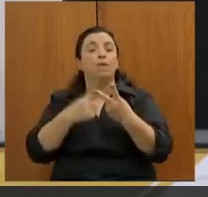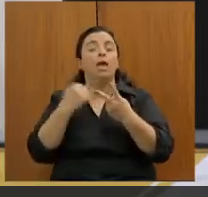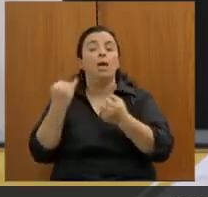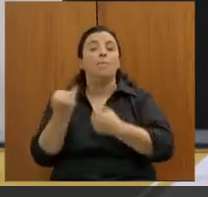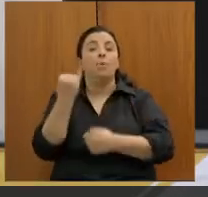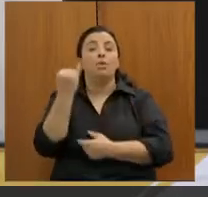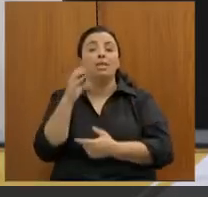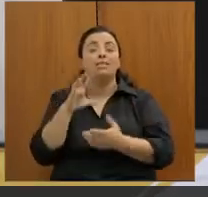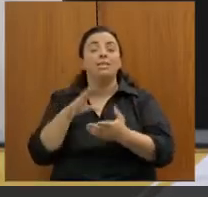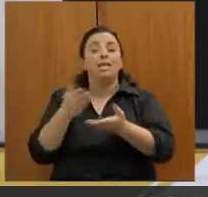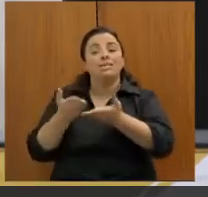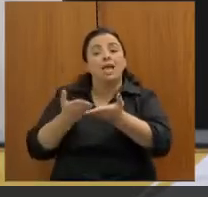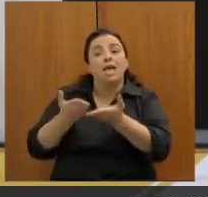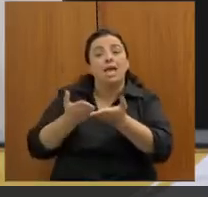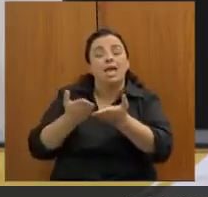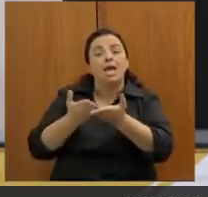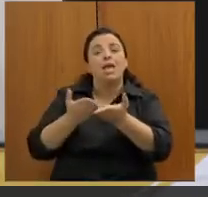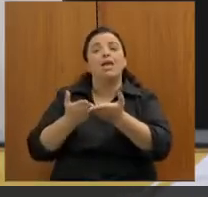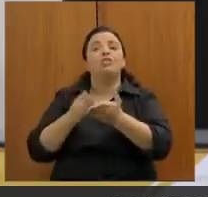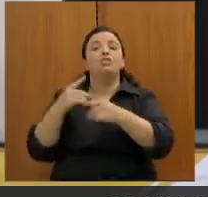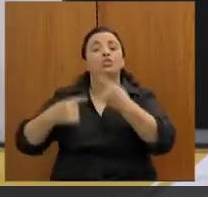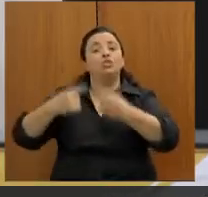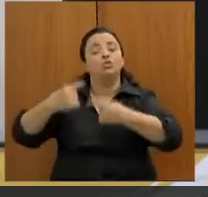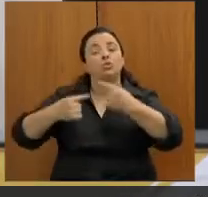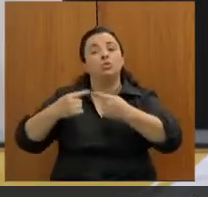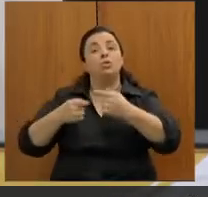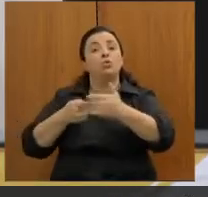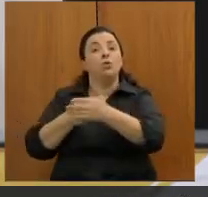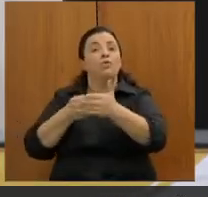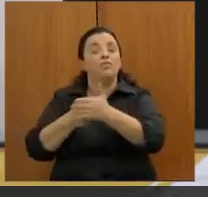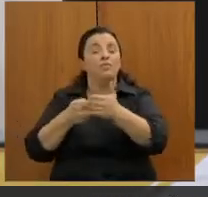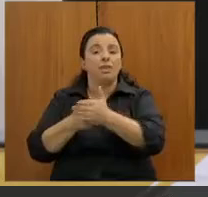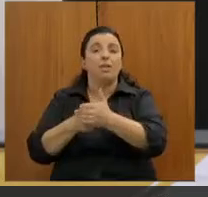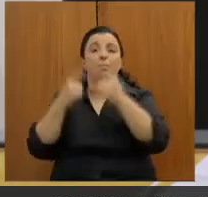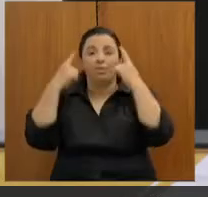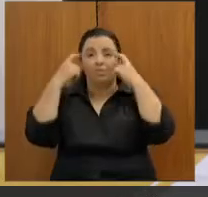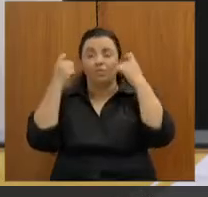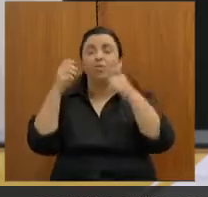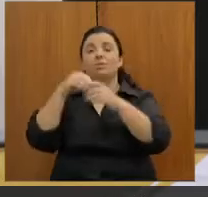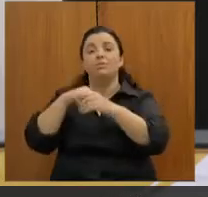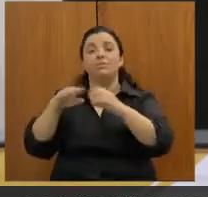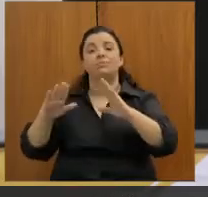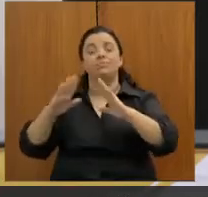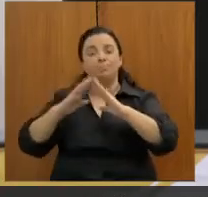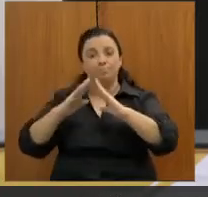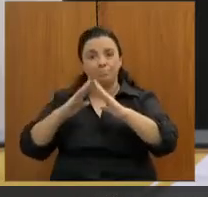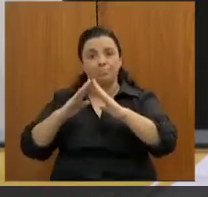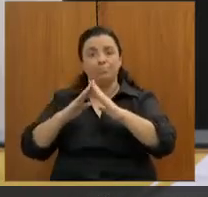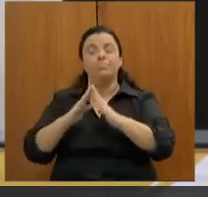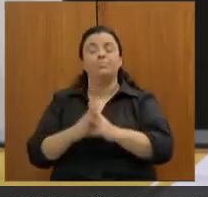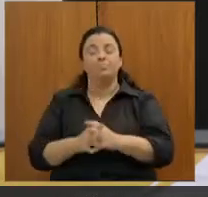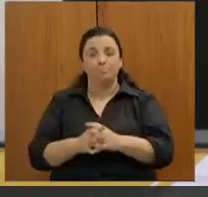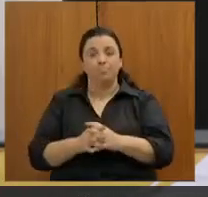municípios das comissões no âmbito do Legislativo como essas comissões aqui